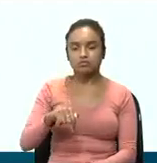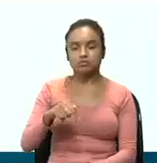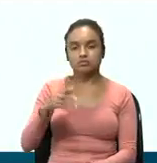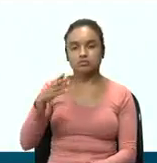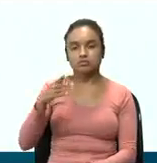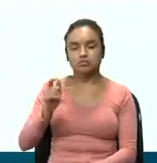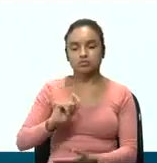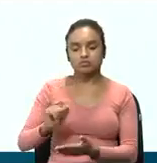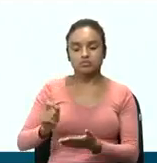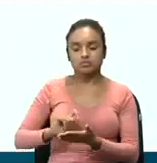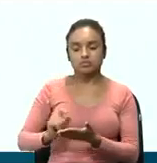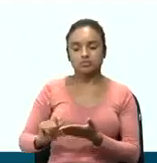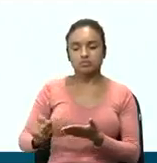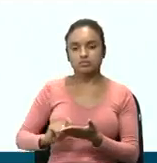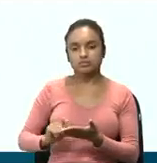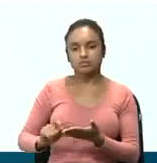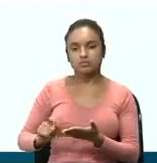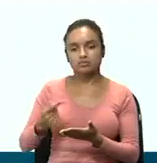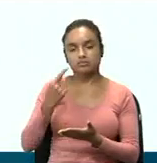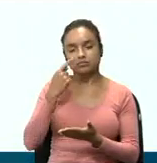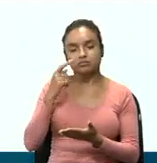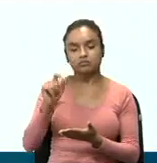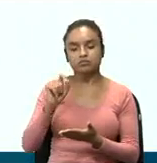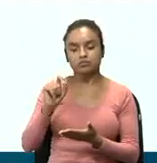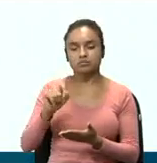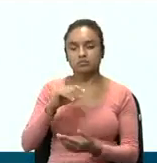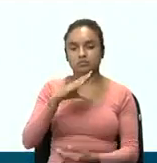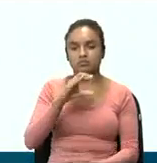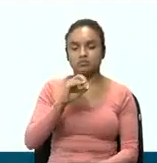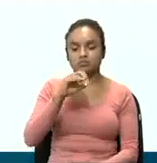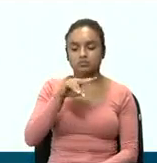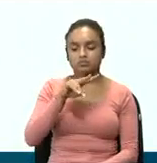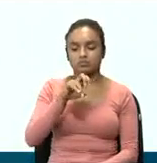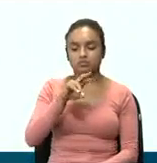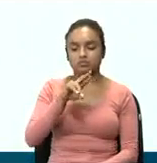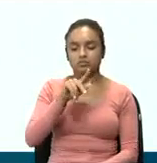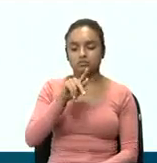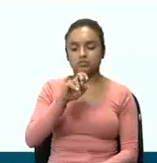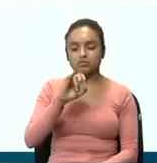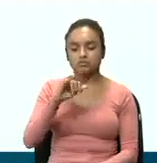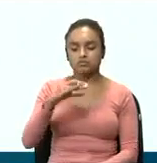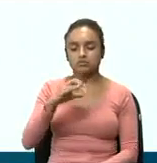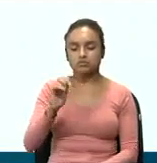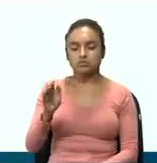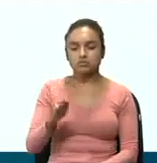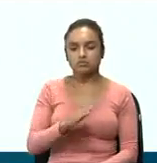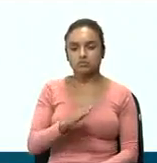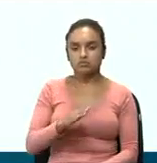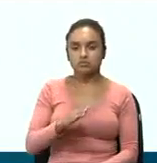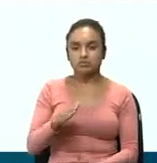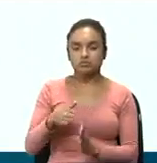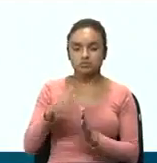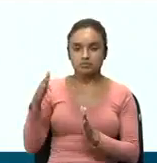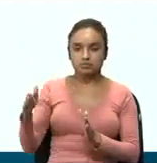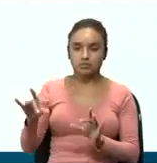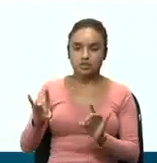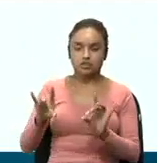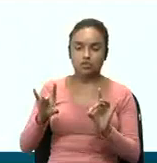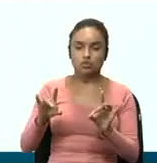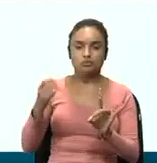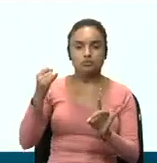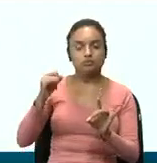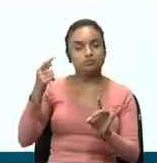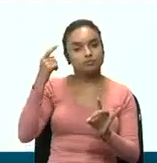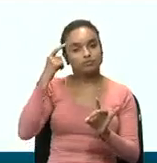você, que você vai utilizar então para verificar a convergência dessa série em específico. Então o primeiro passo é pensar então se